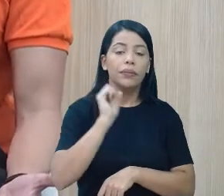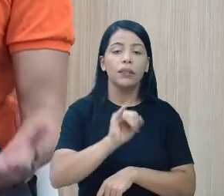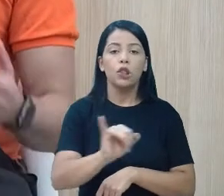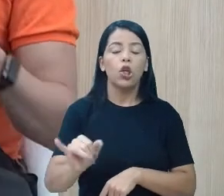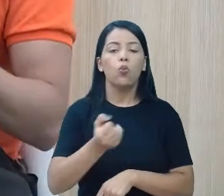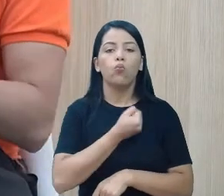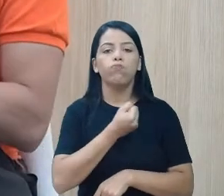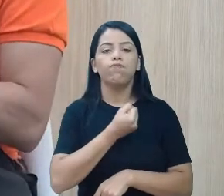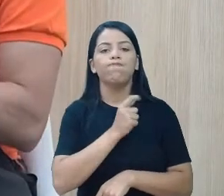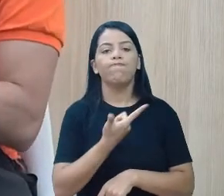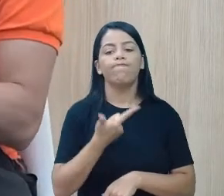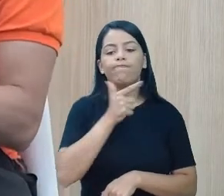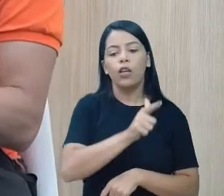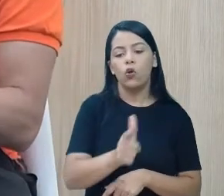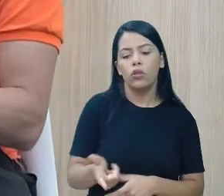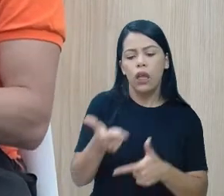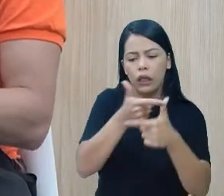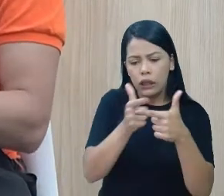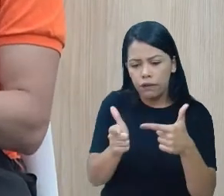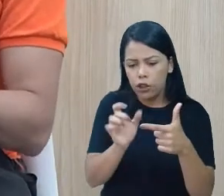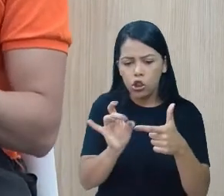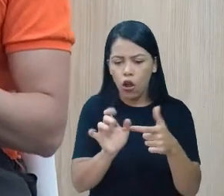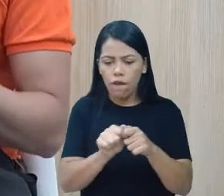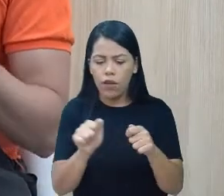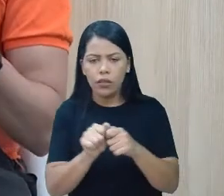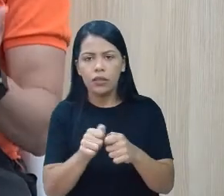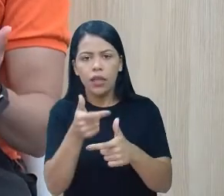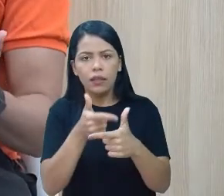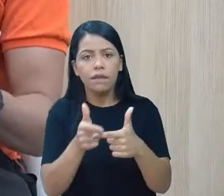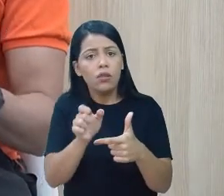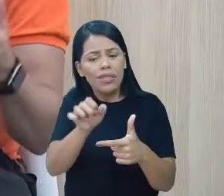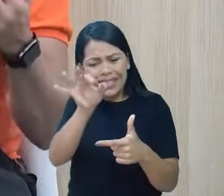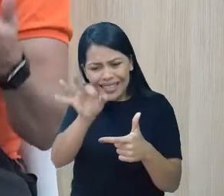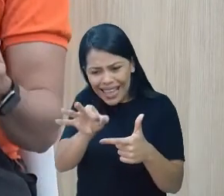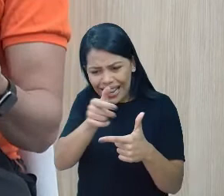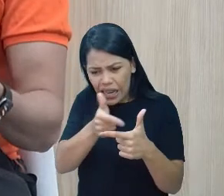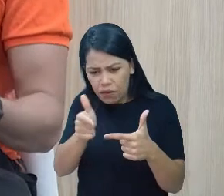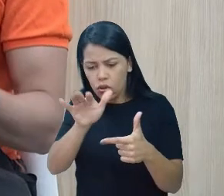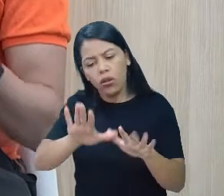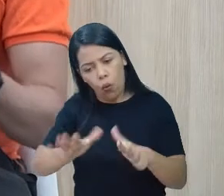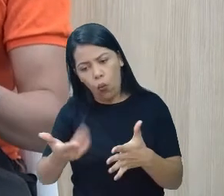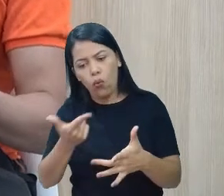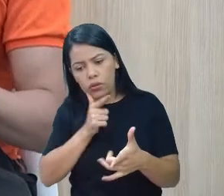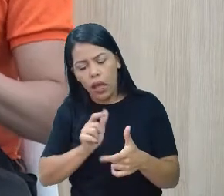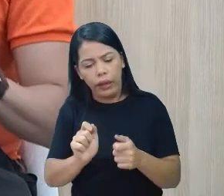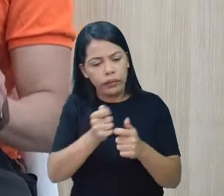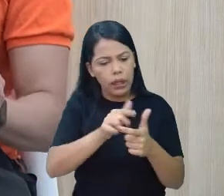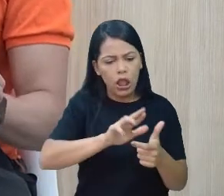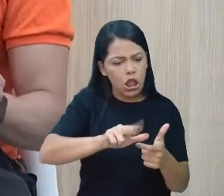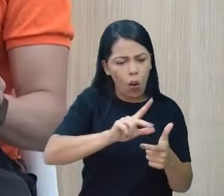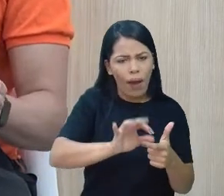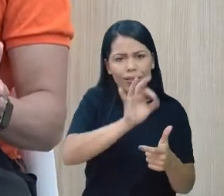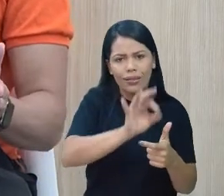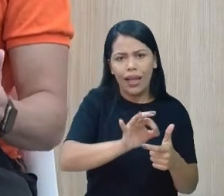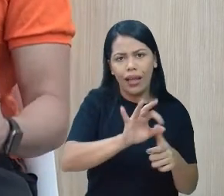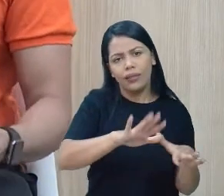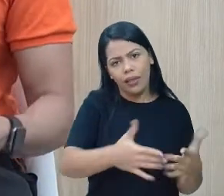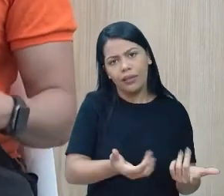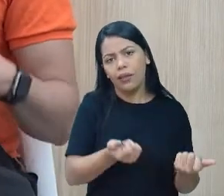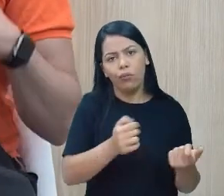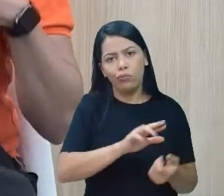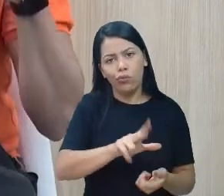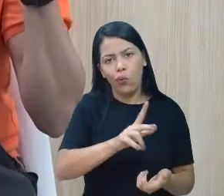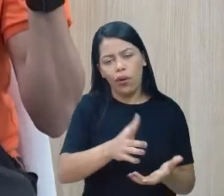por outro, basta a gente fazer a divisão. Se a divisão for exata, é divisível. Se não for exata, não é divisível, certo? Sendo